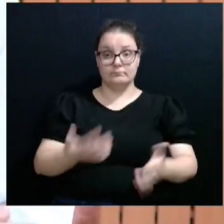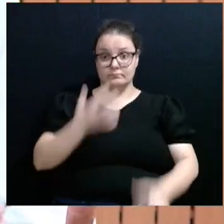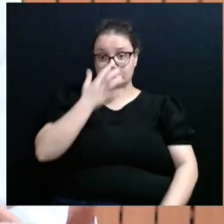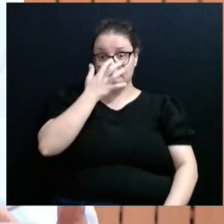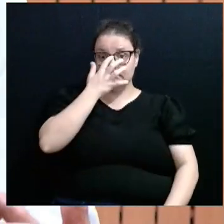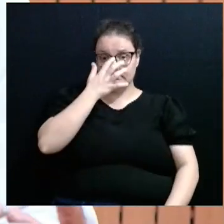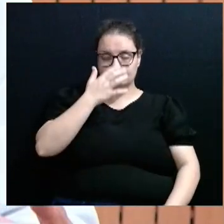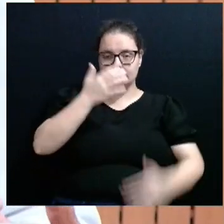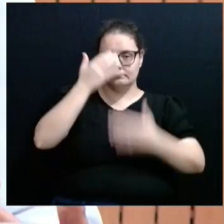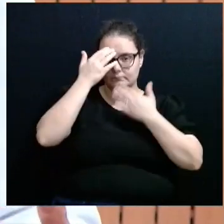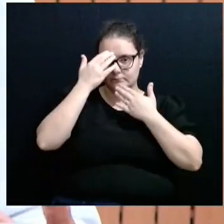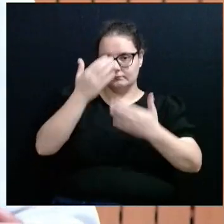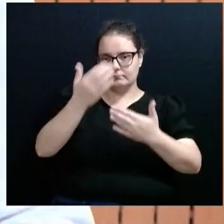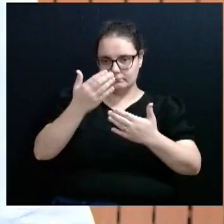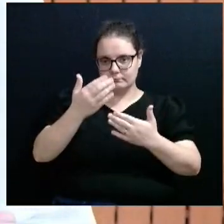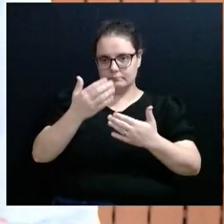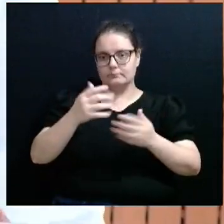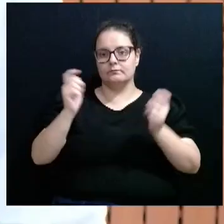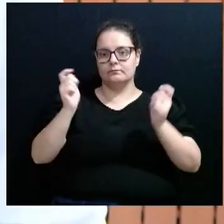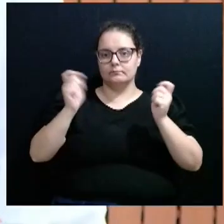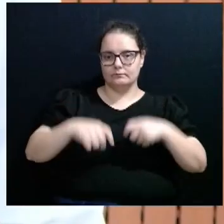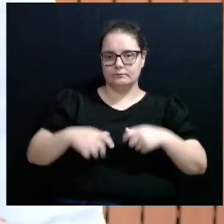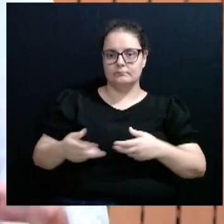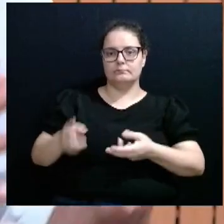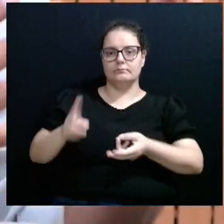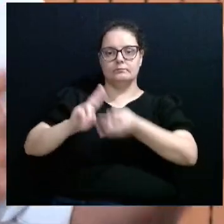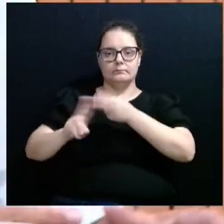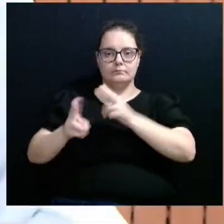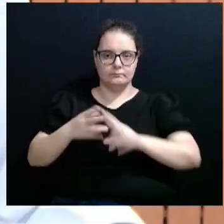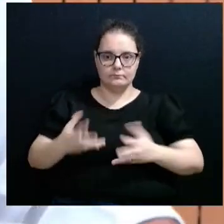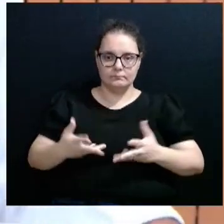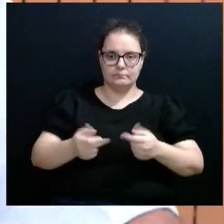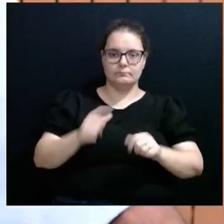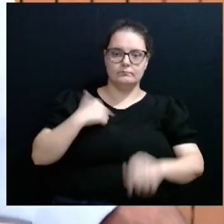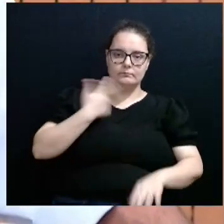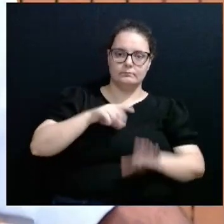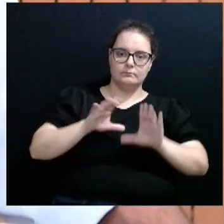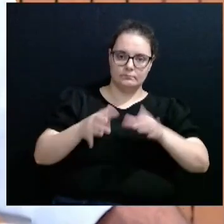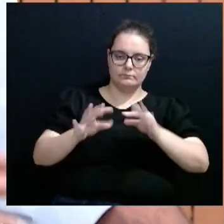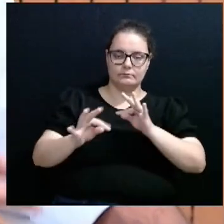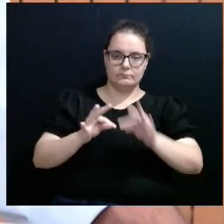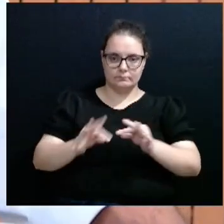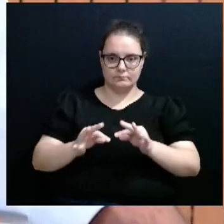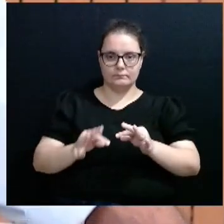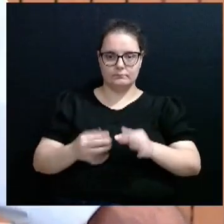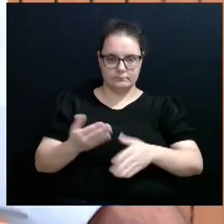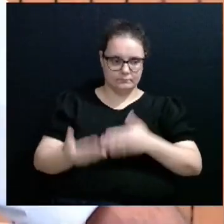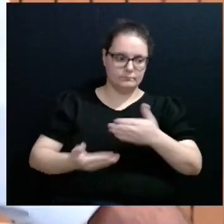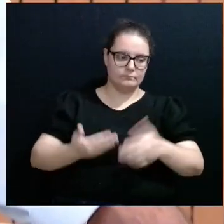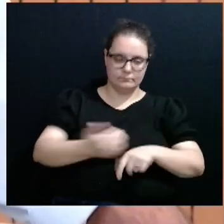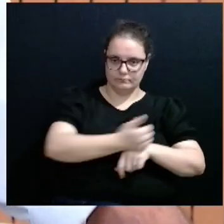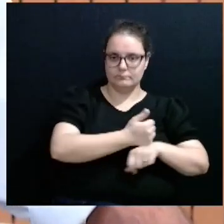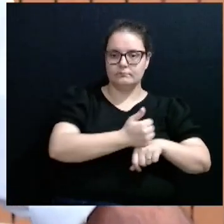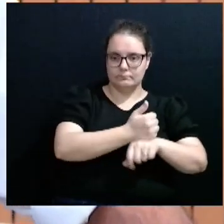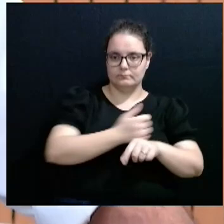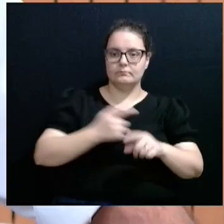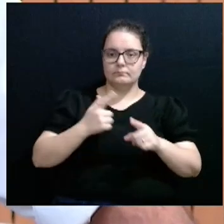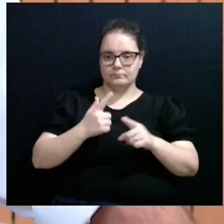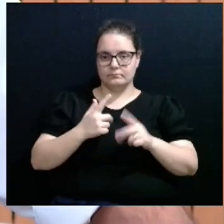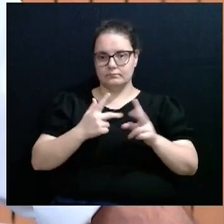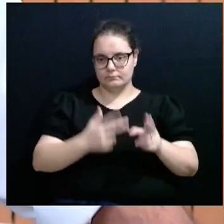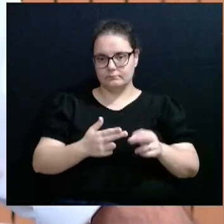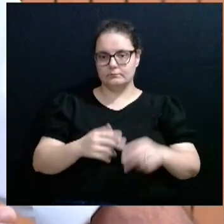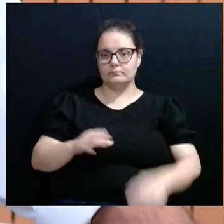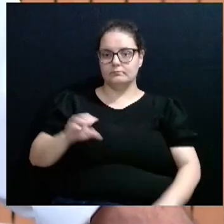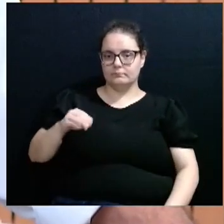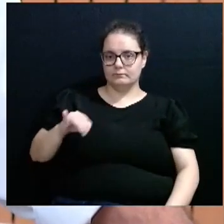à competência técnica da nossa equipe, tanto dos servidores de carreira também quanto os comissionados.